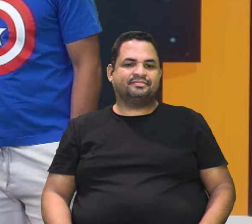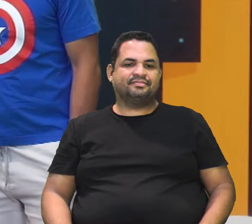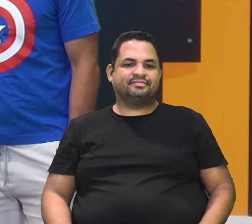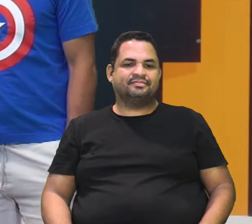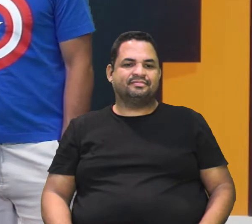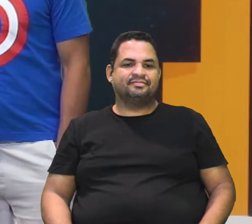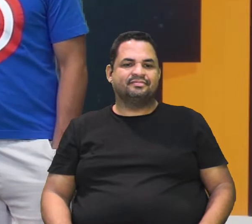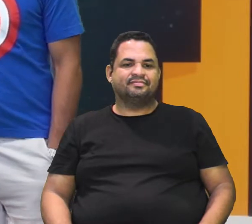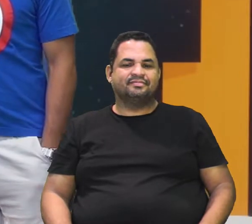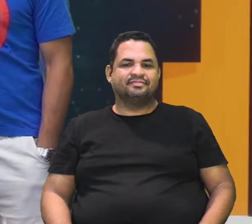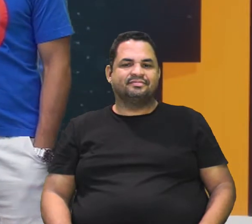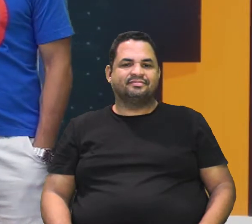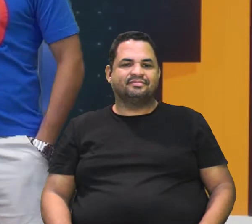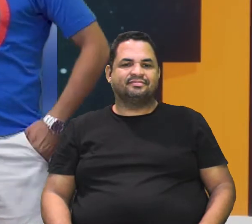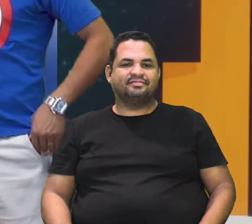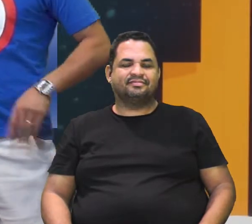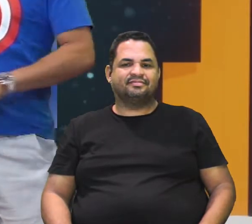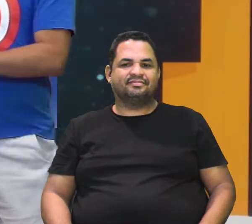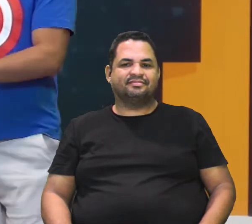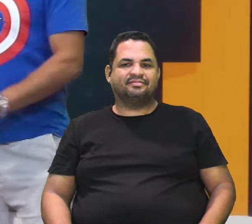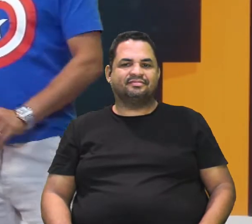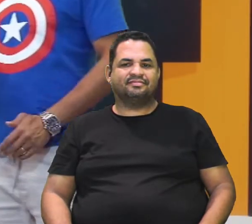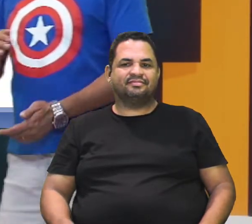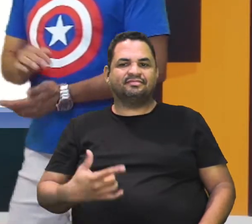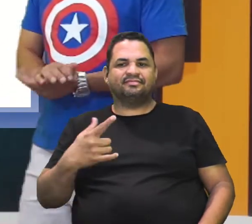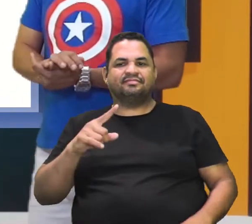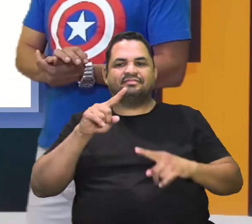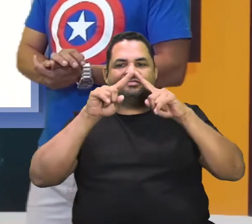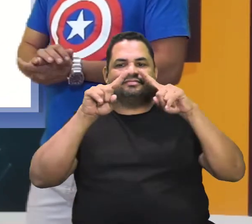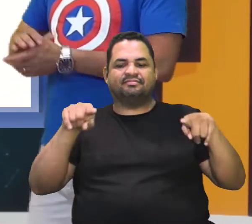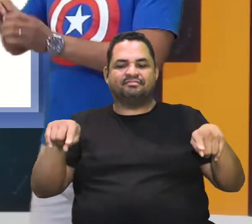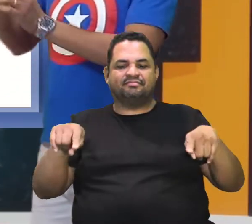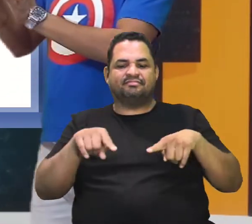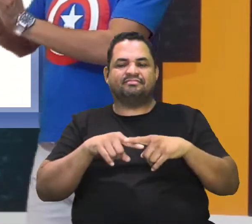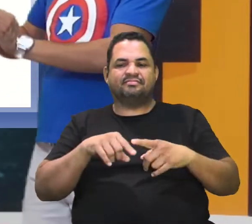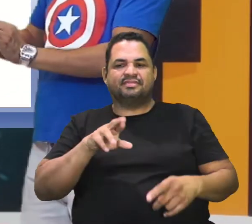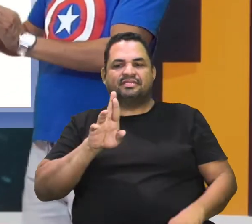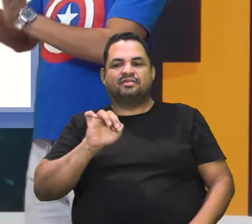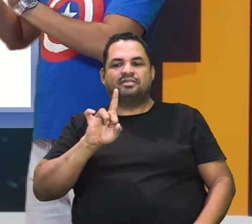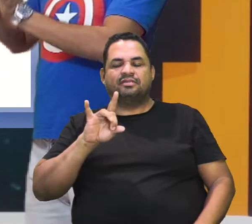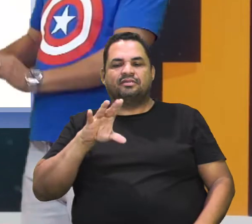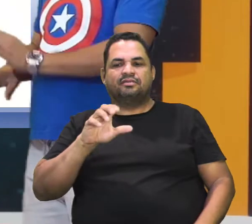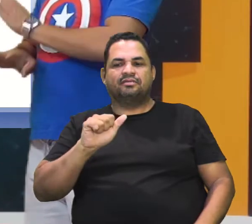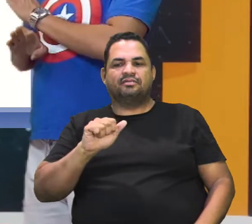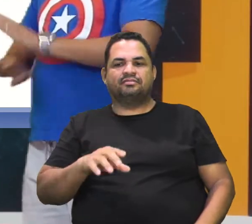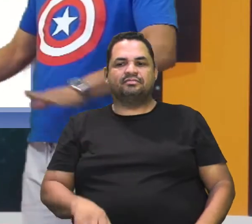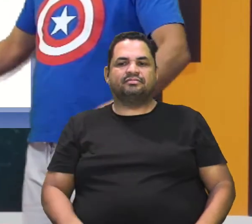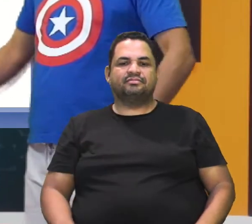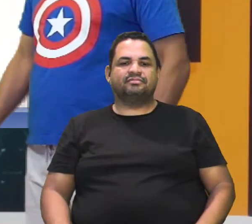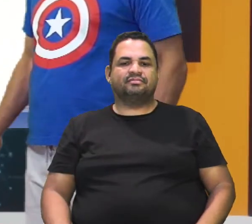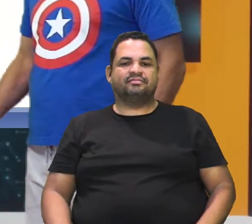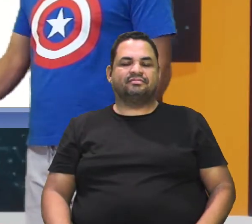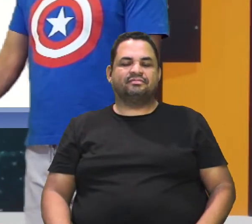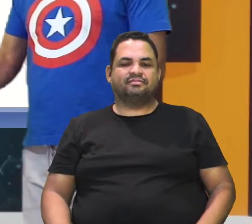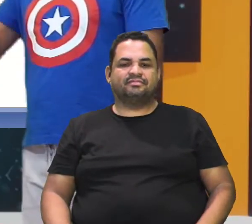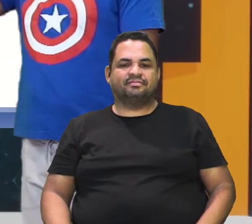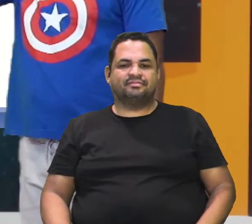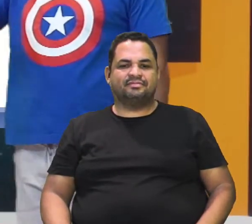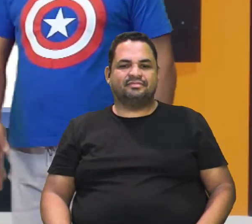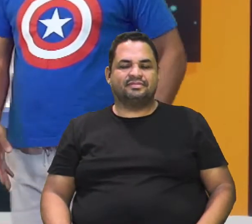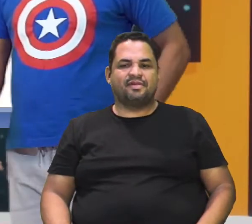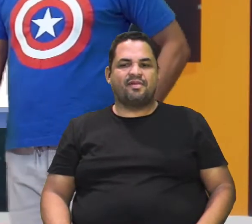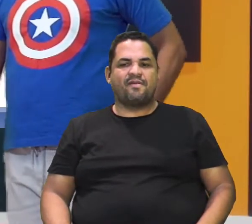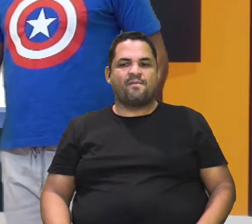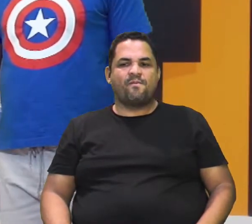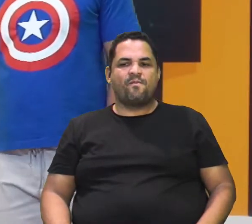aqui, pá, quando chegou aqui, nessa linha, não tem triângulo retângulo. Não. É excentricidade zero. Acabou. Pronto. Não tem triângulo, é só